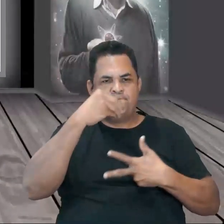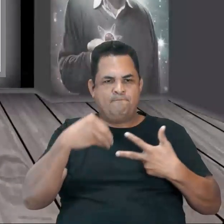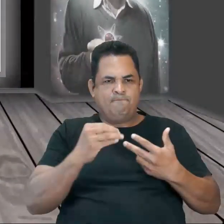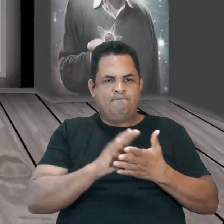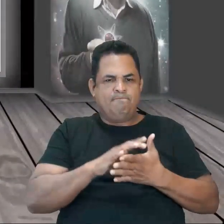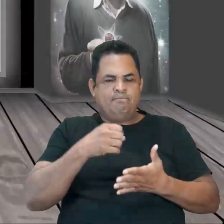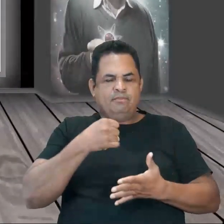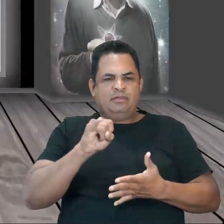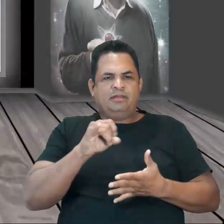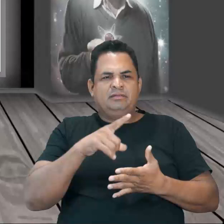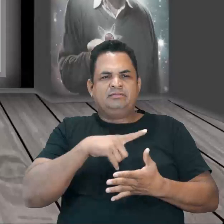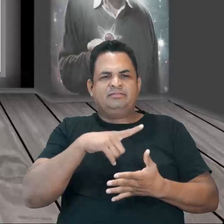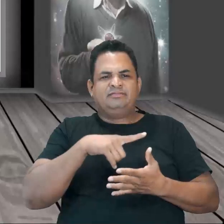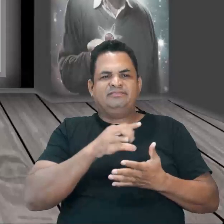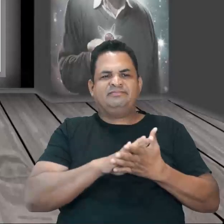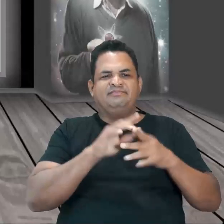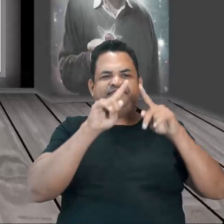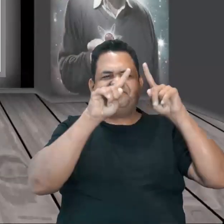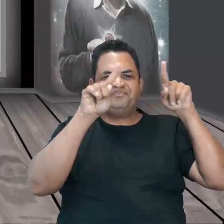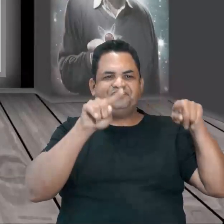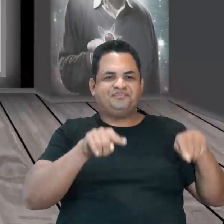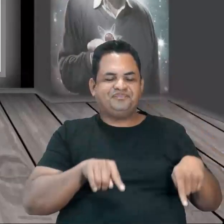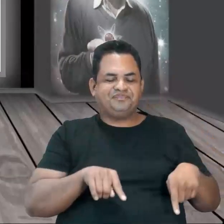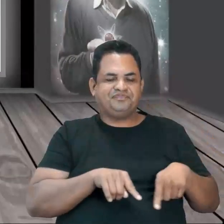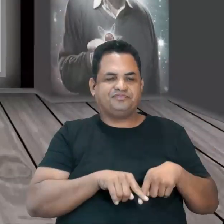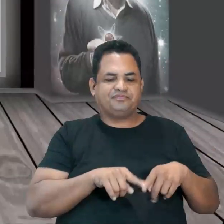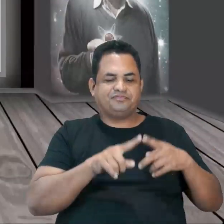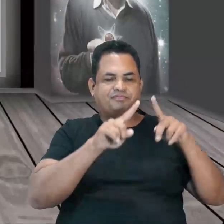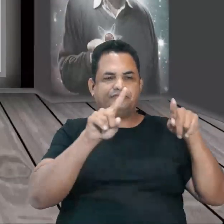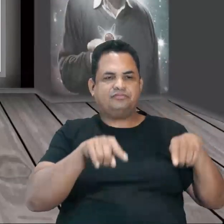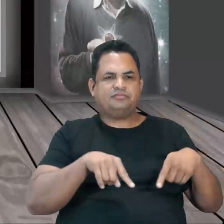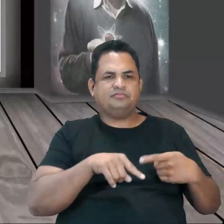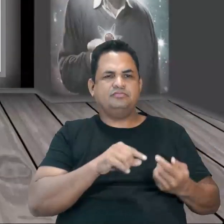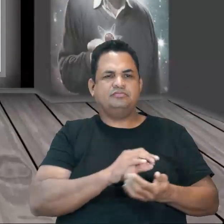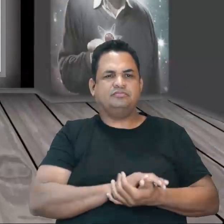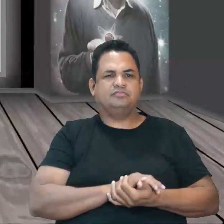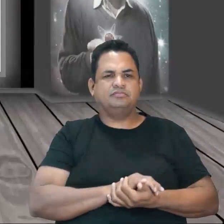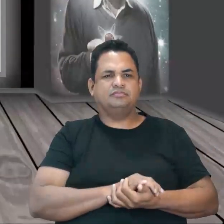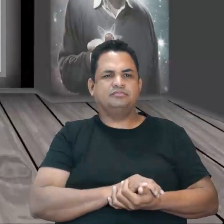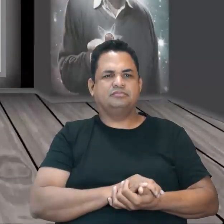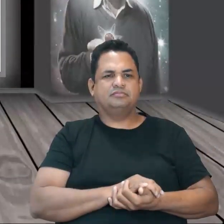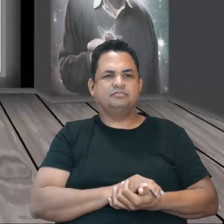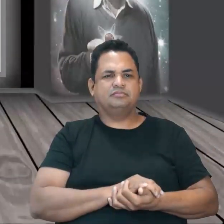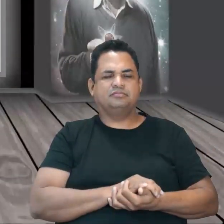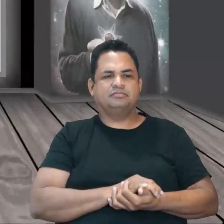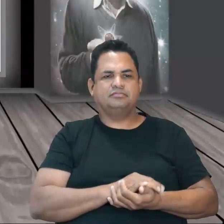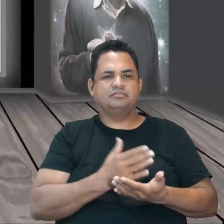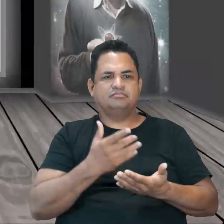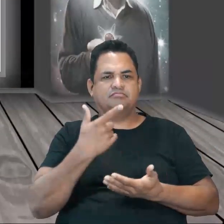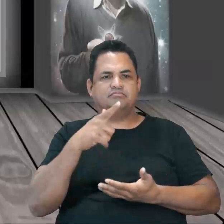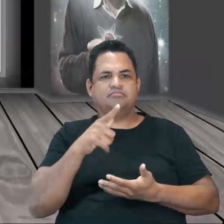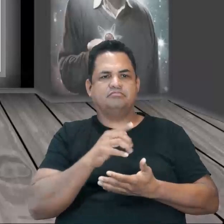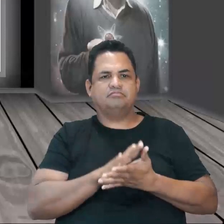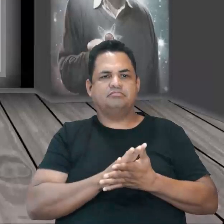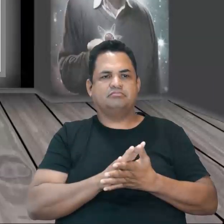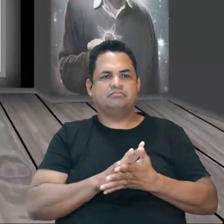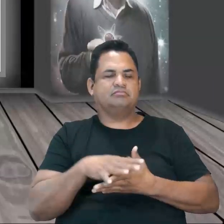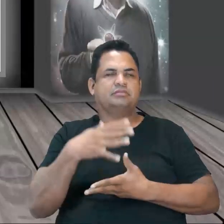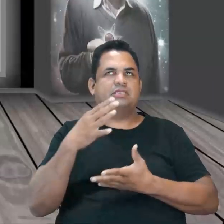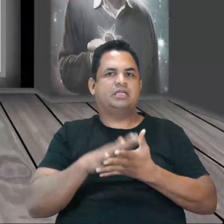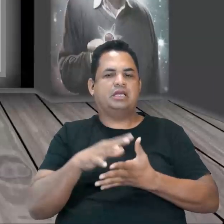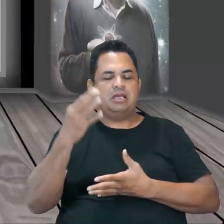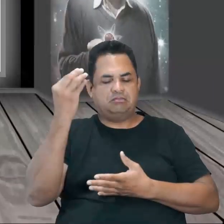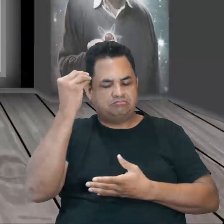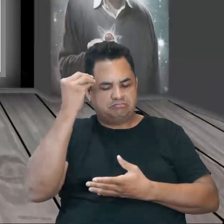questão parecida com essa, vai ter uma tabelinha da série triboelétrica do lado. Não existe esse negócio de você ter que decorar. É